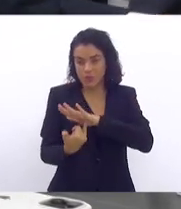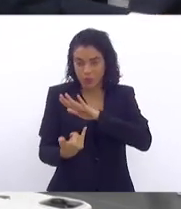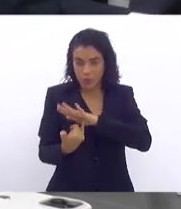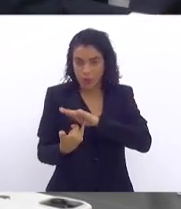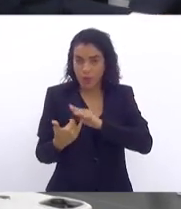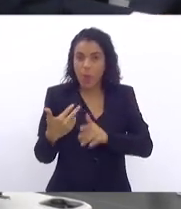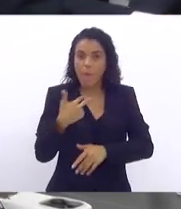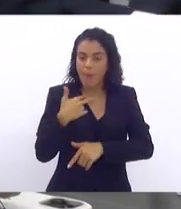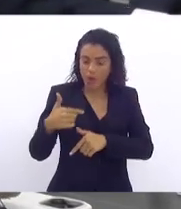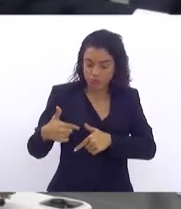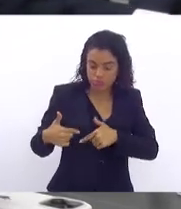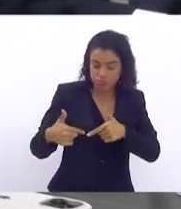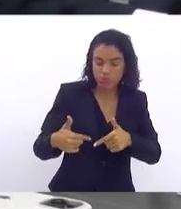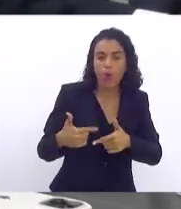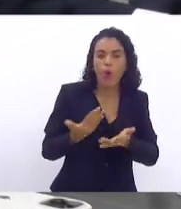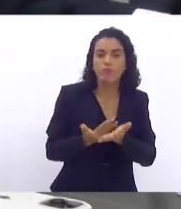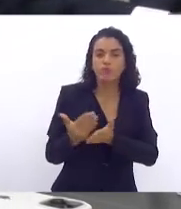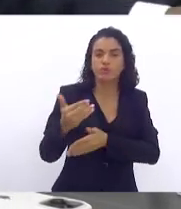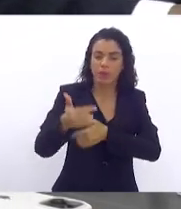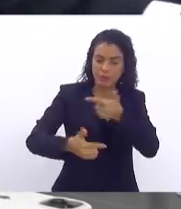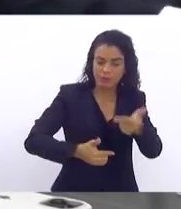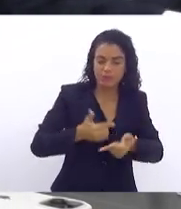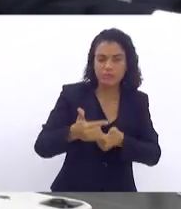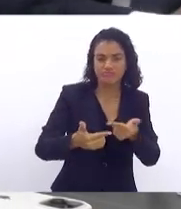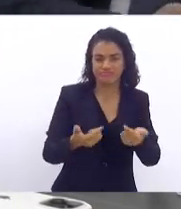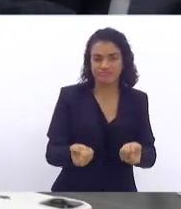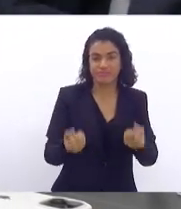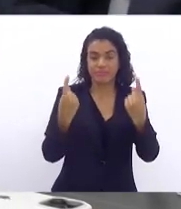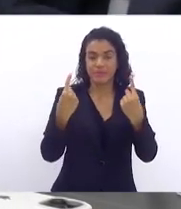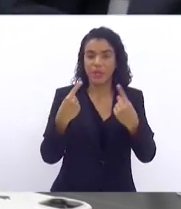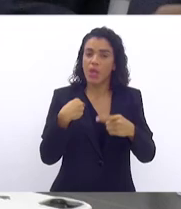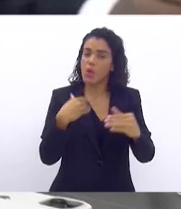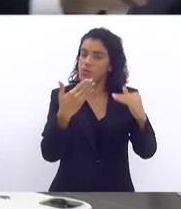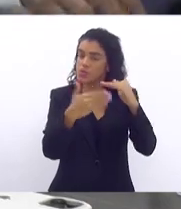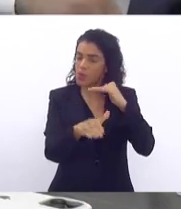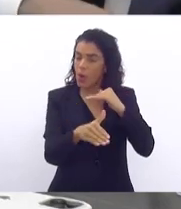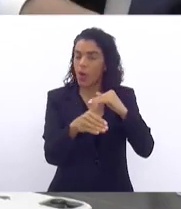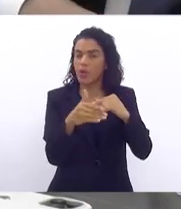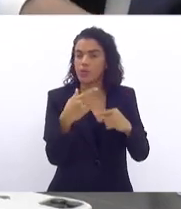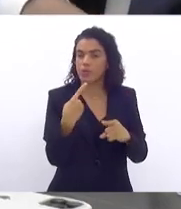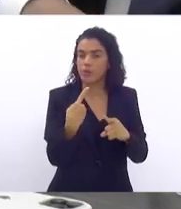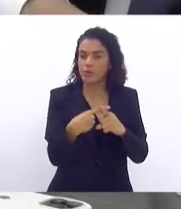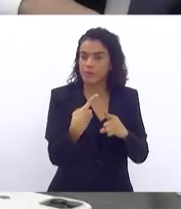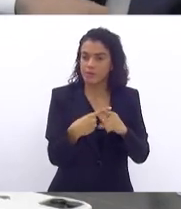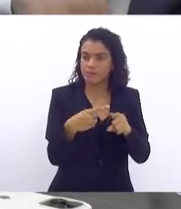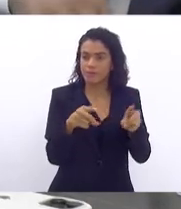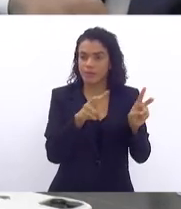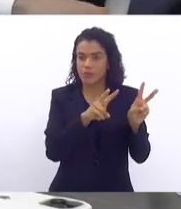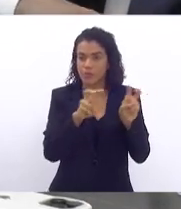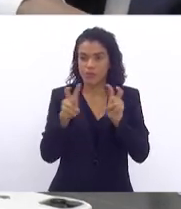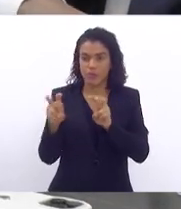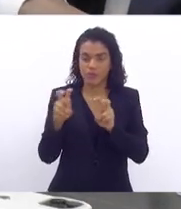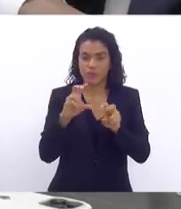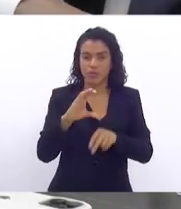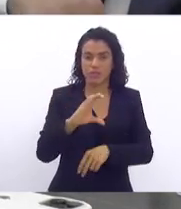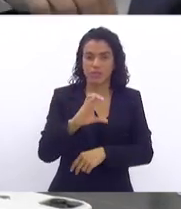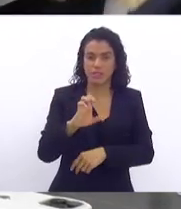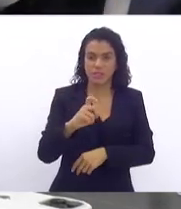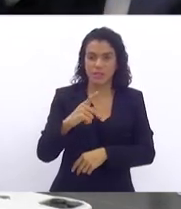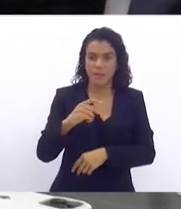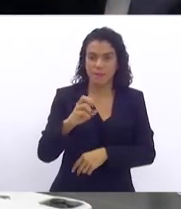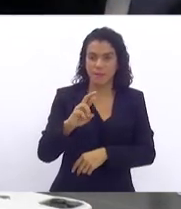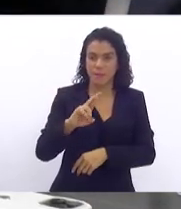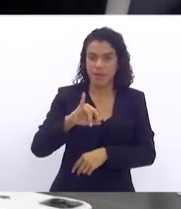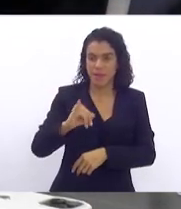executar passou a executar. E eu até discordo, porque na questão específica do CEPERJ ou da